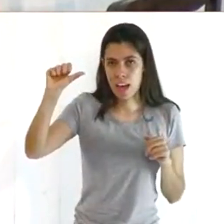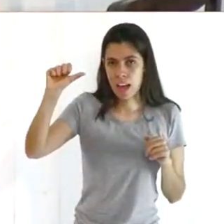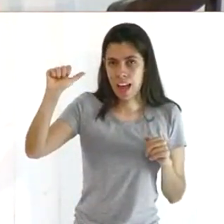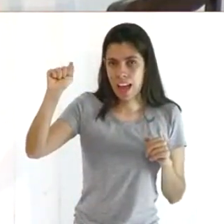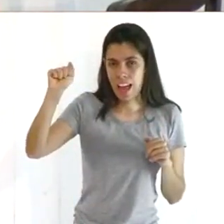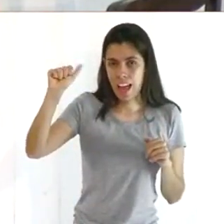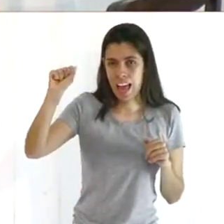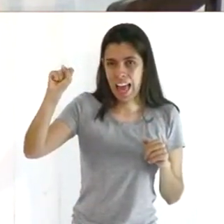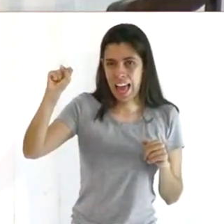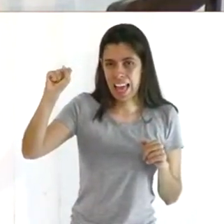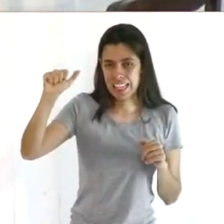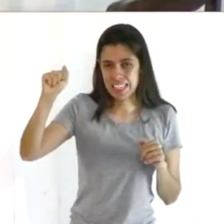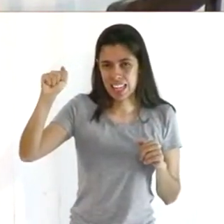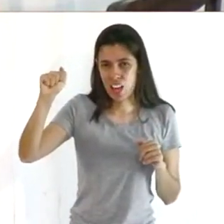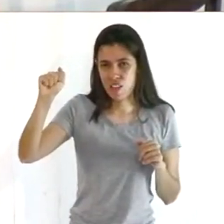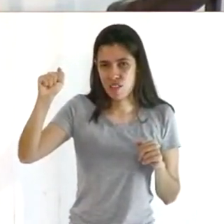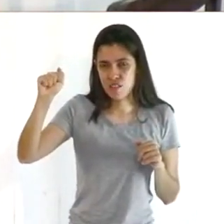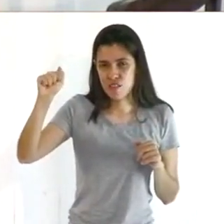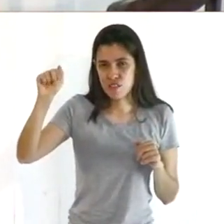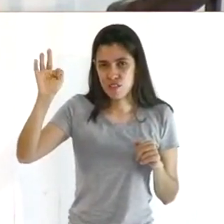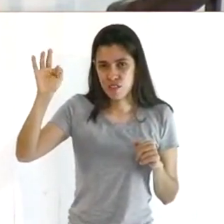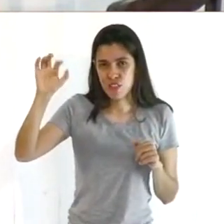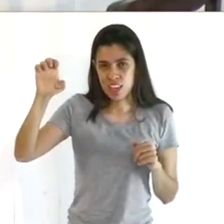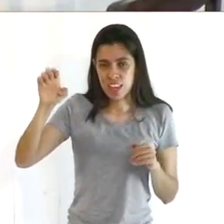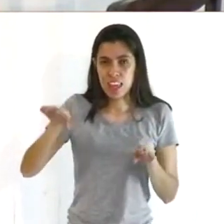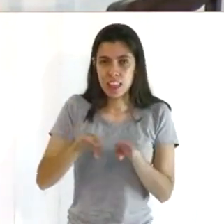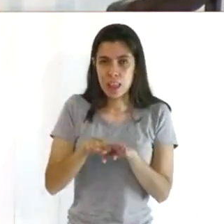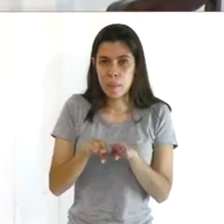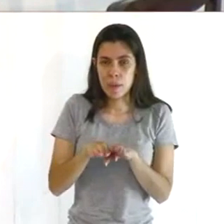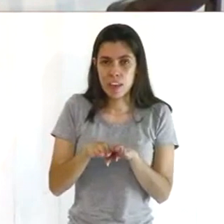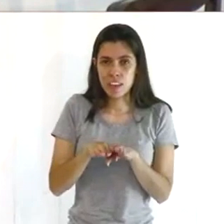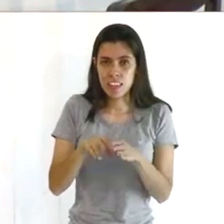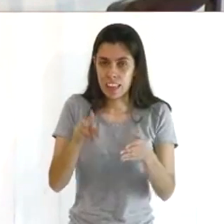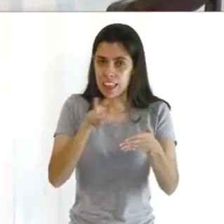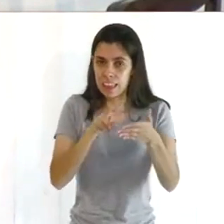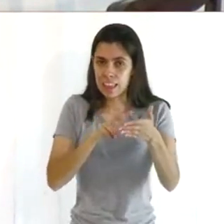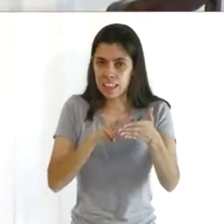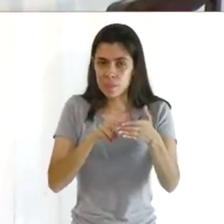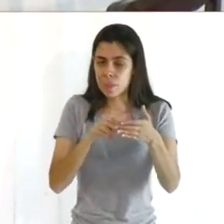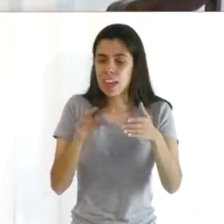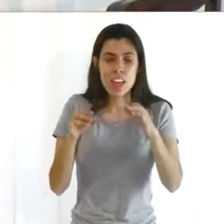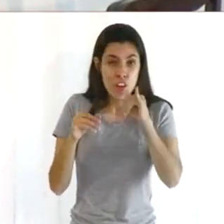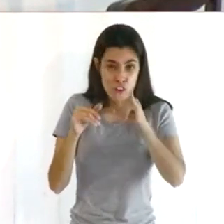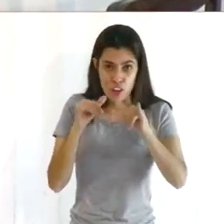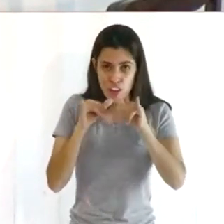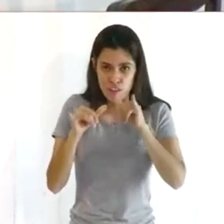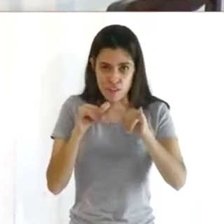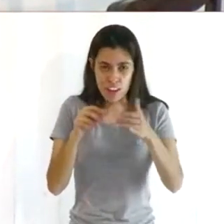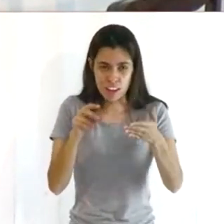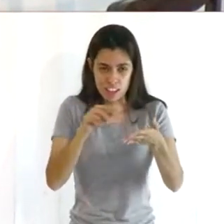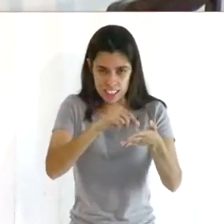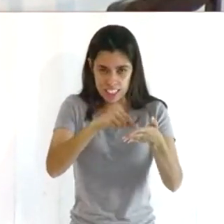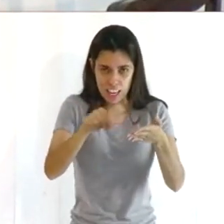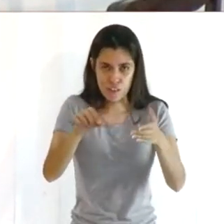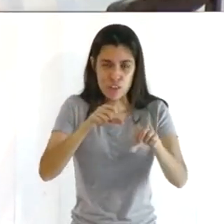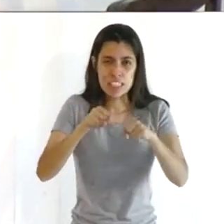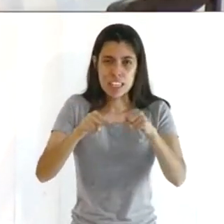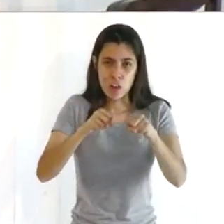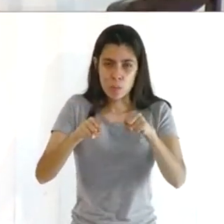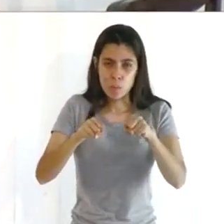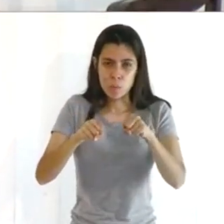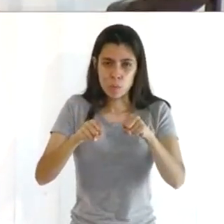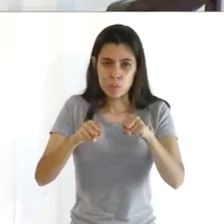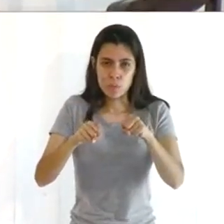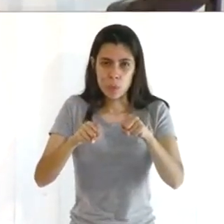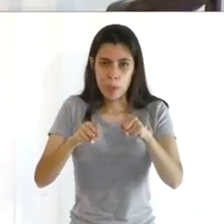aí Deus começou a mostrar uma outra perspectiva. Nós não estamos isentos, é verdade, de passarmos pelo vale sombrio da